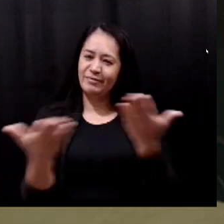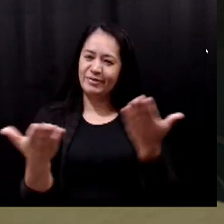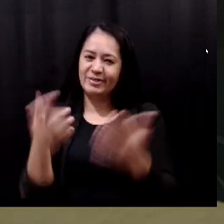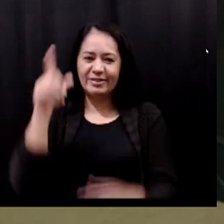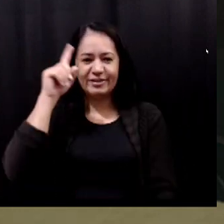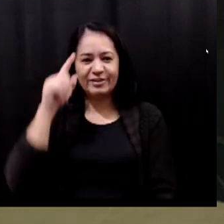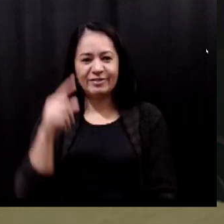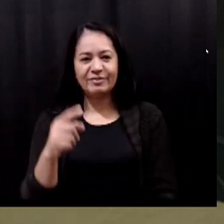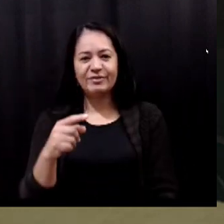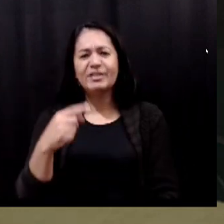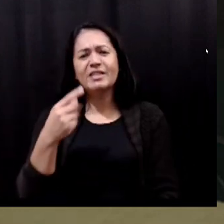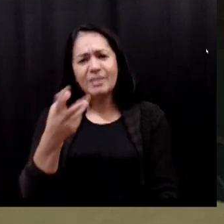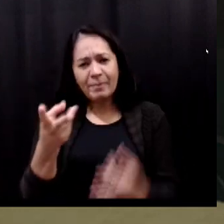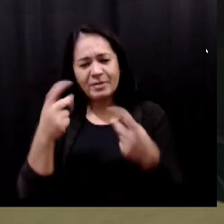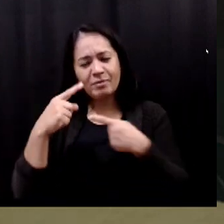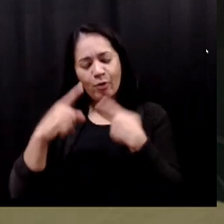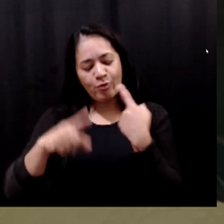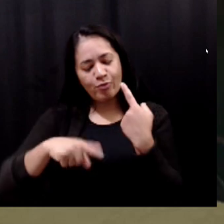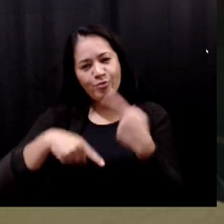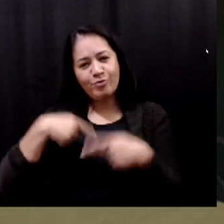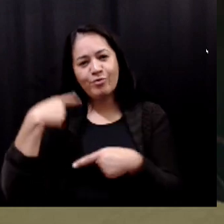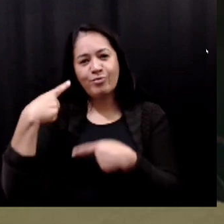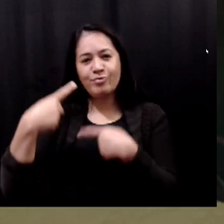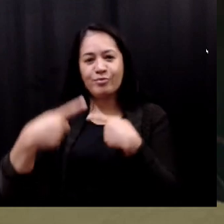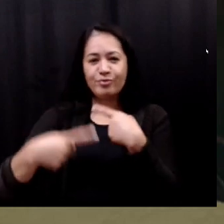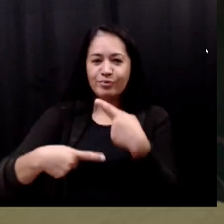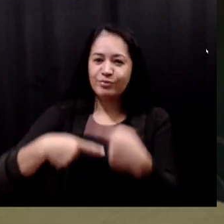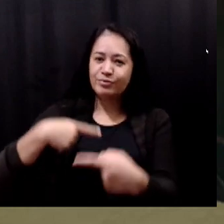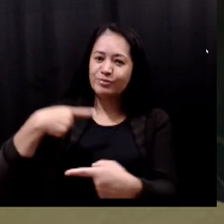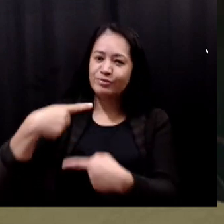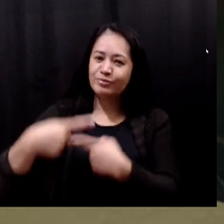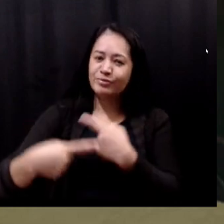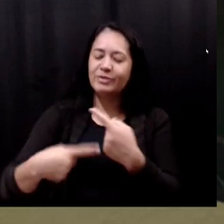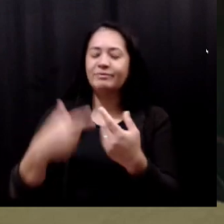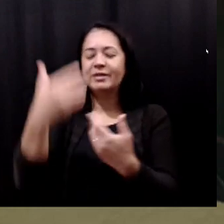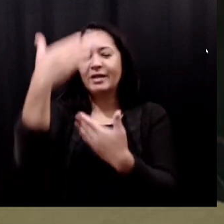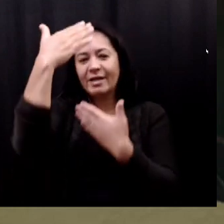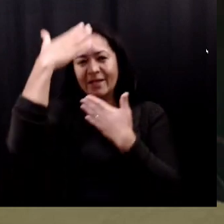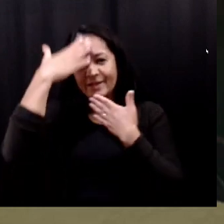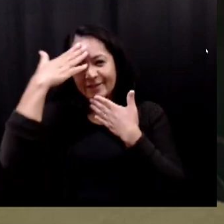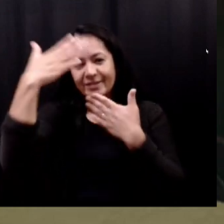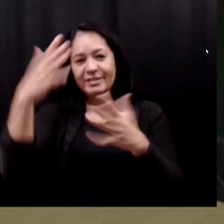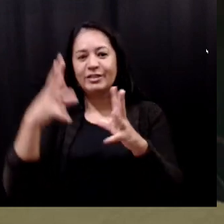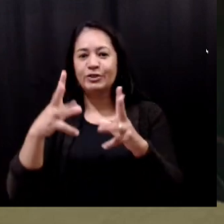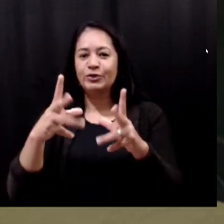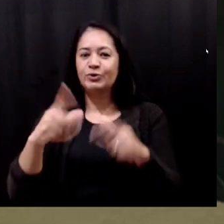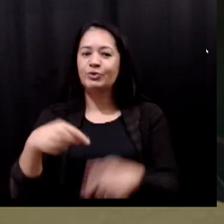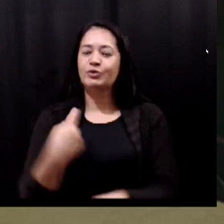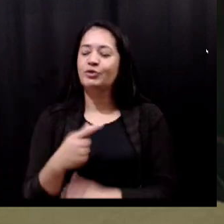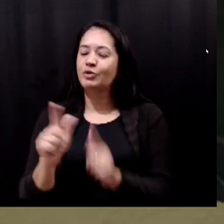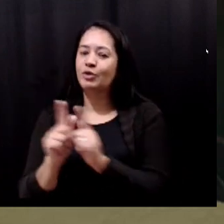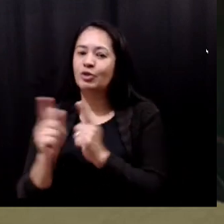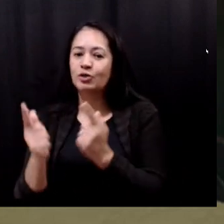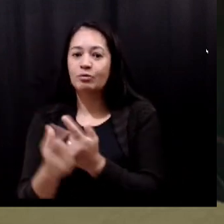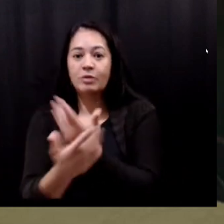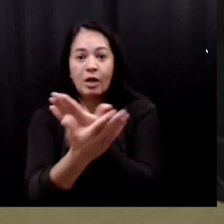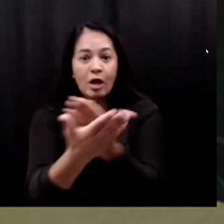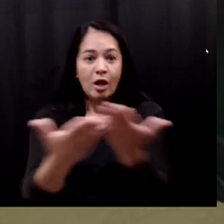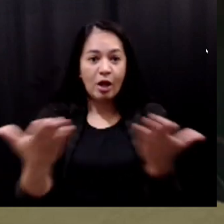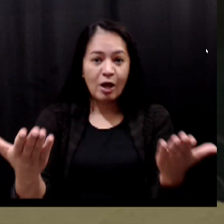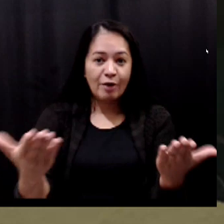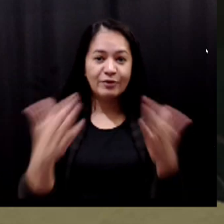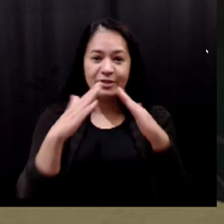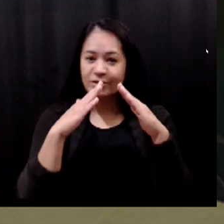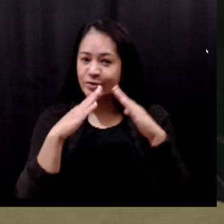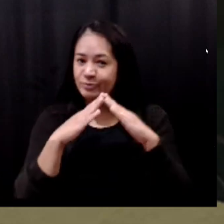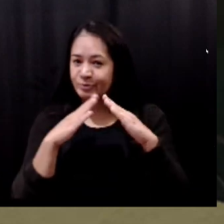né? Uma coisa puxa a outra. Então, gratidão aí a toda a nossa equipe, a você do outro lado. E hoje a gente